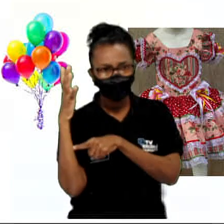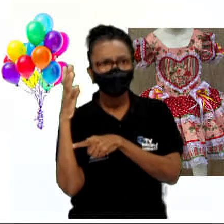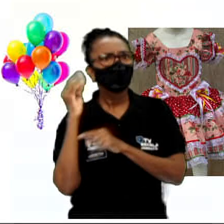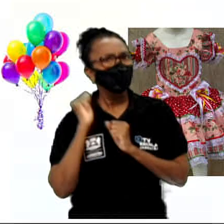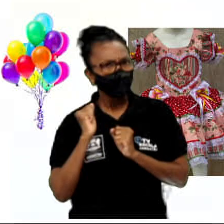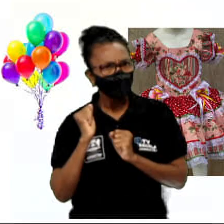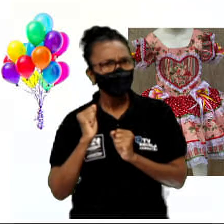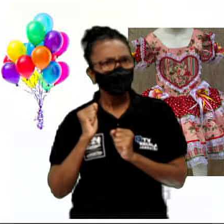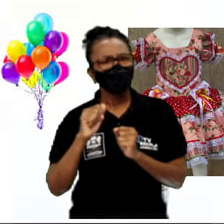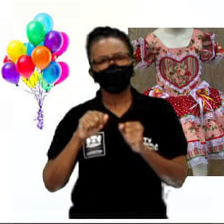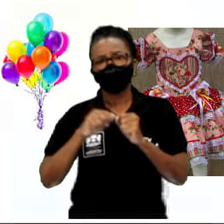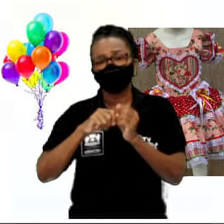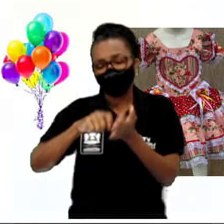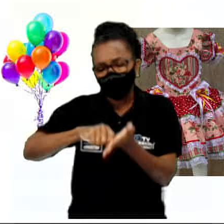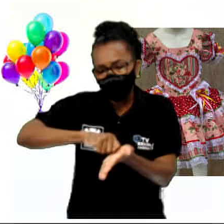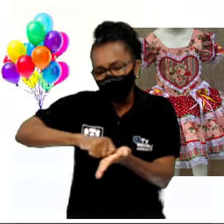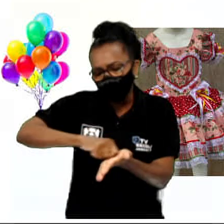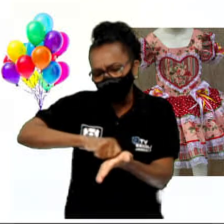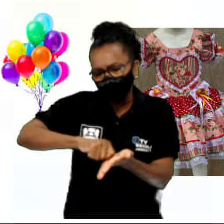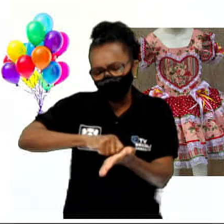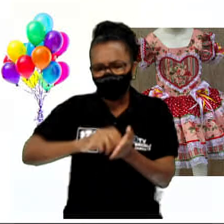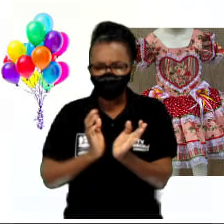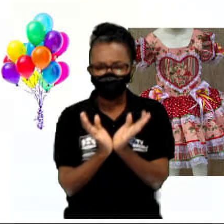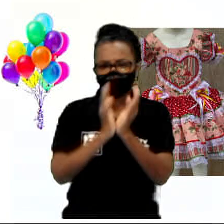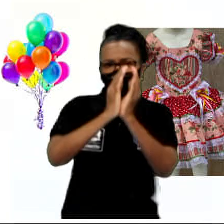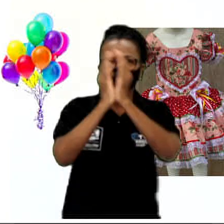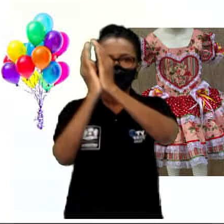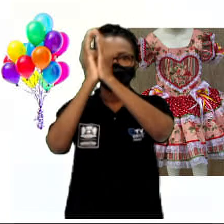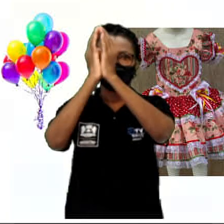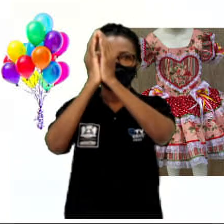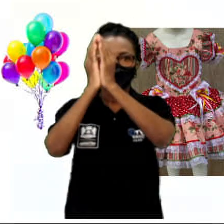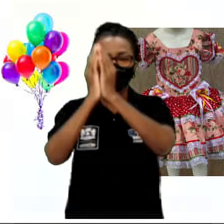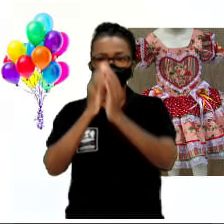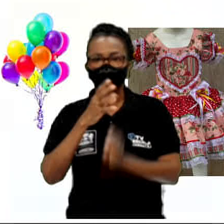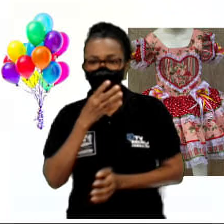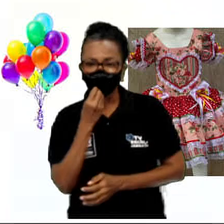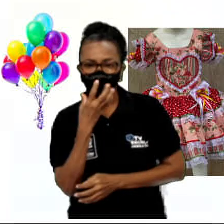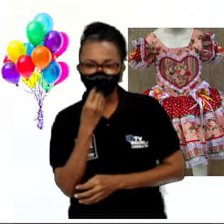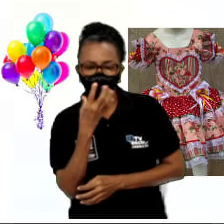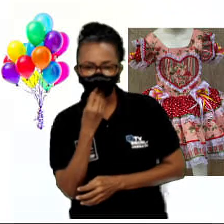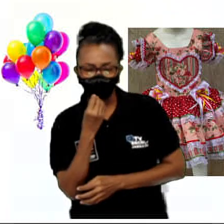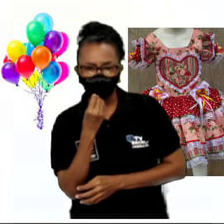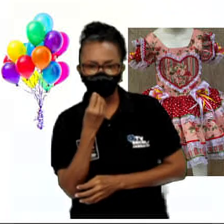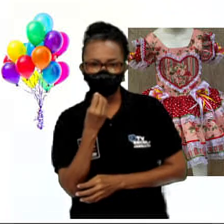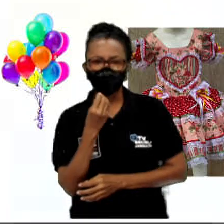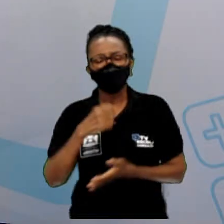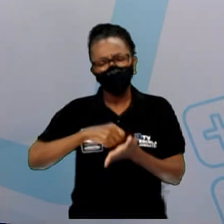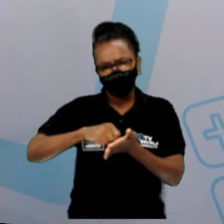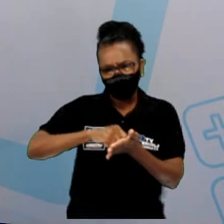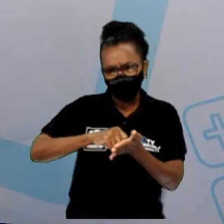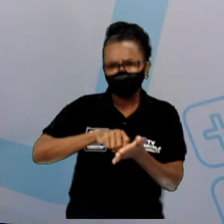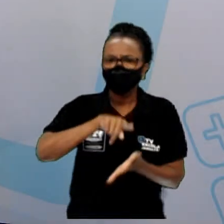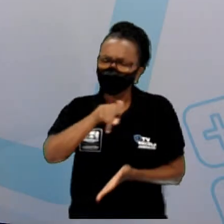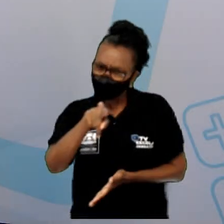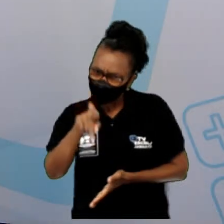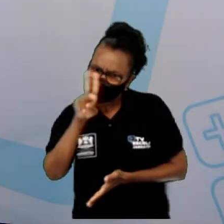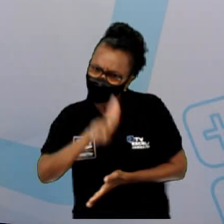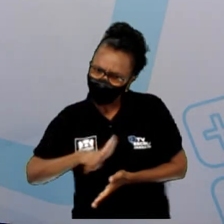confeccionar borracha, balão, o bico da mamadeira, a borracha que você usa para